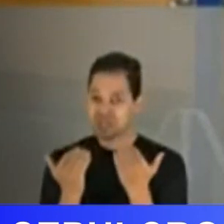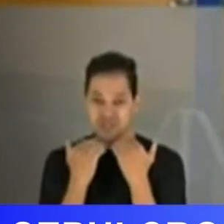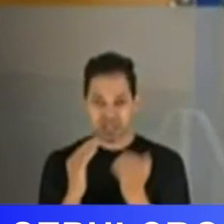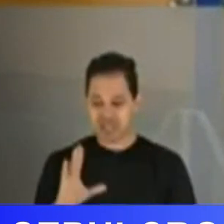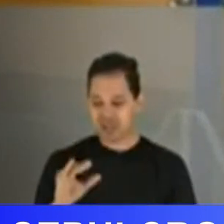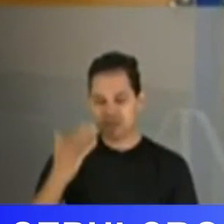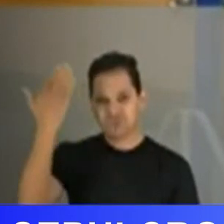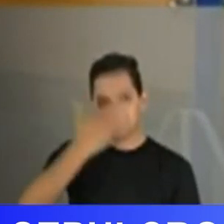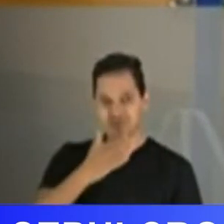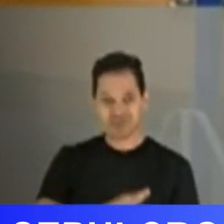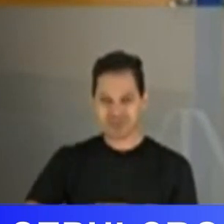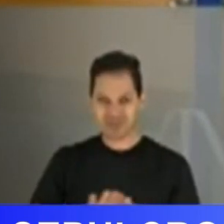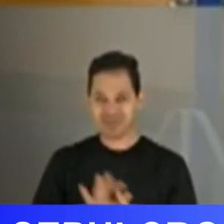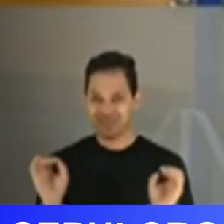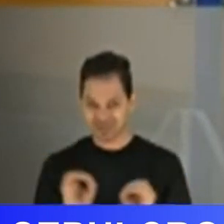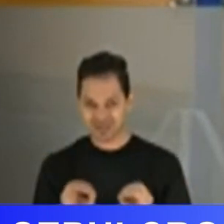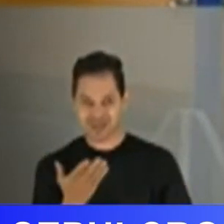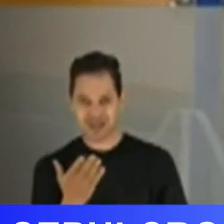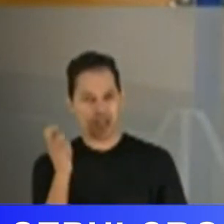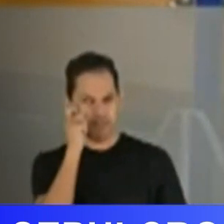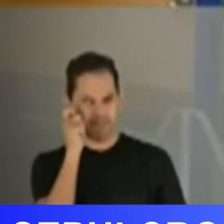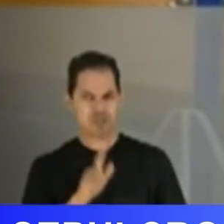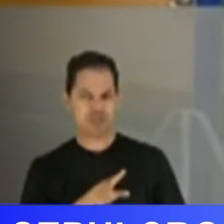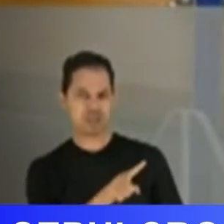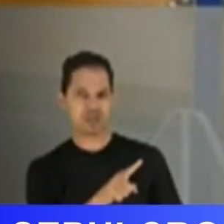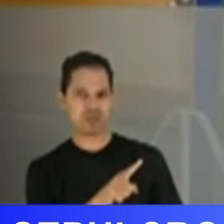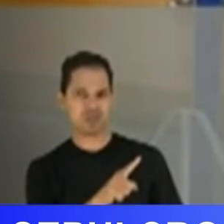nenhuma eficácia comprovada do ponto de vista da ciência?